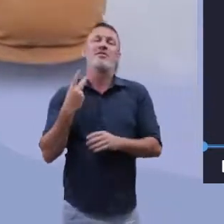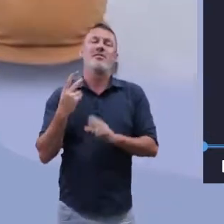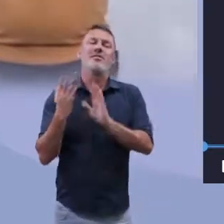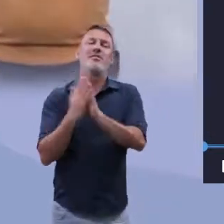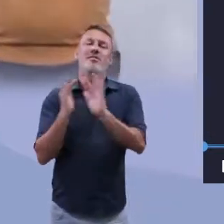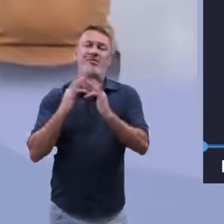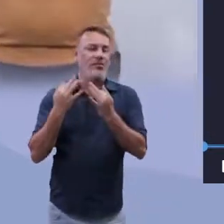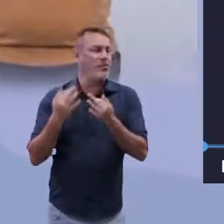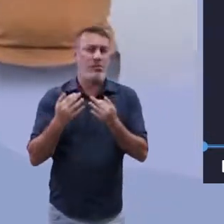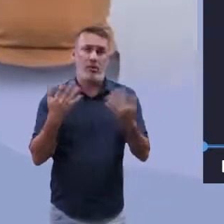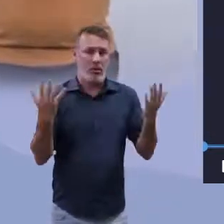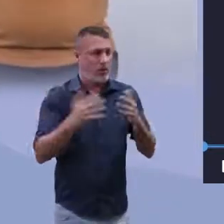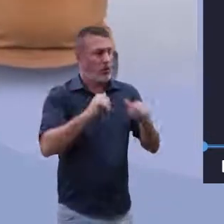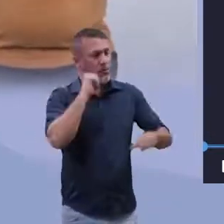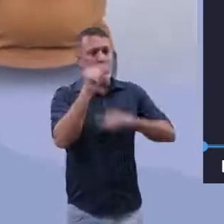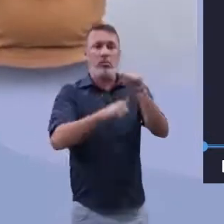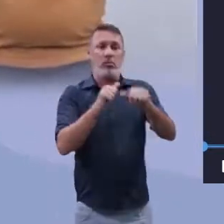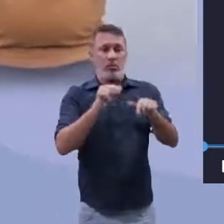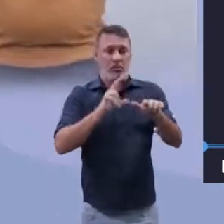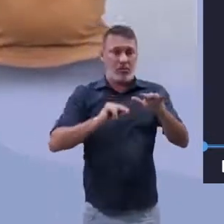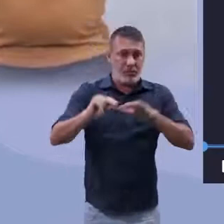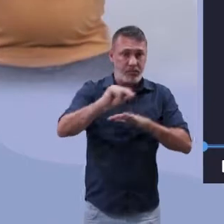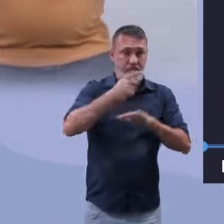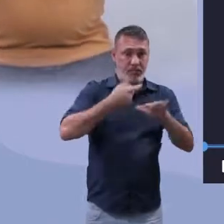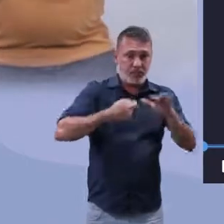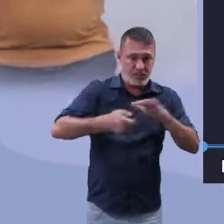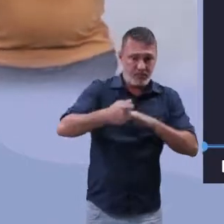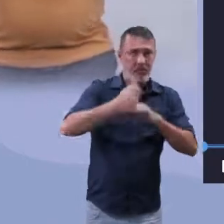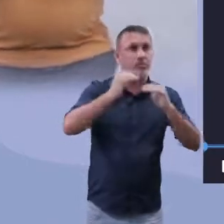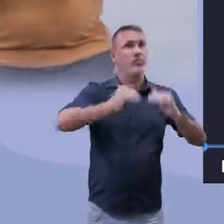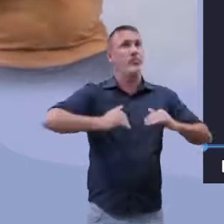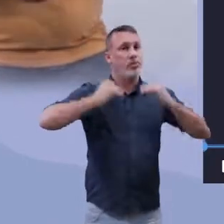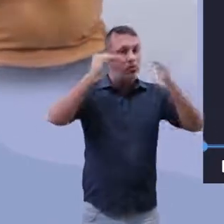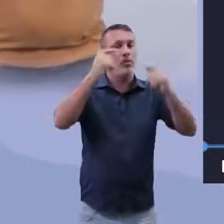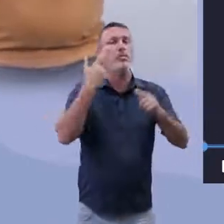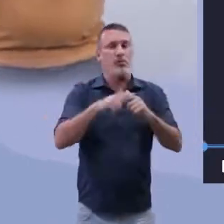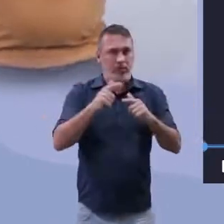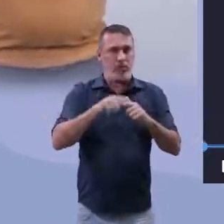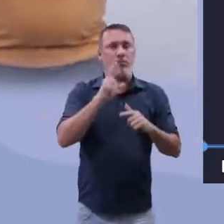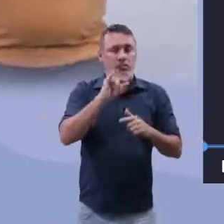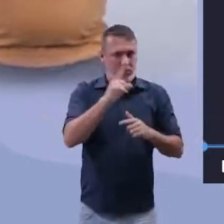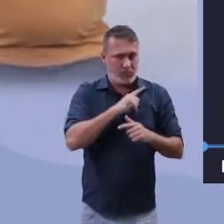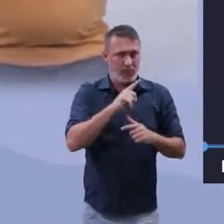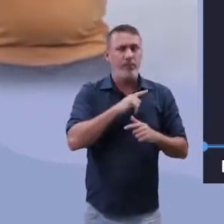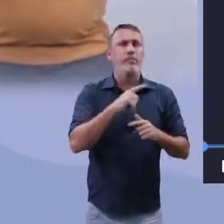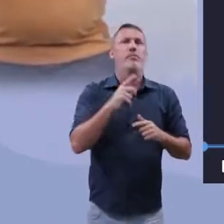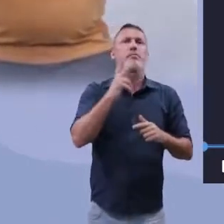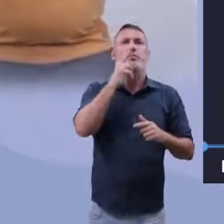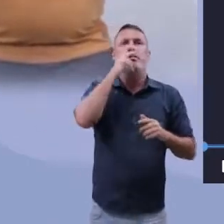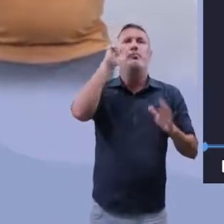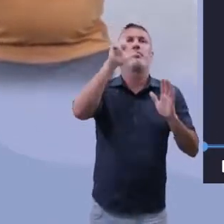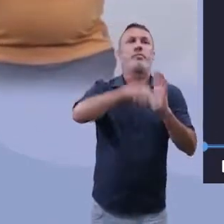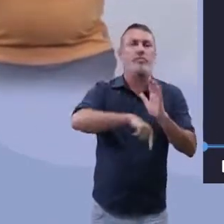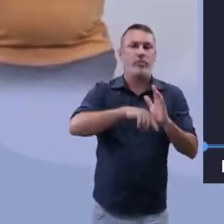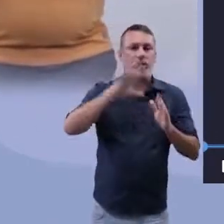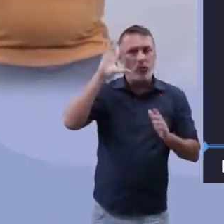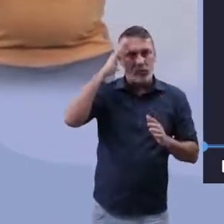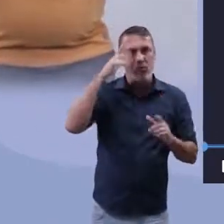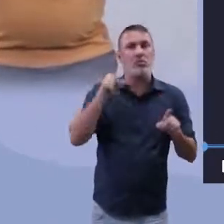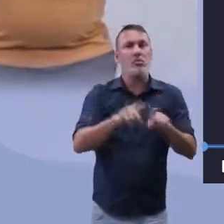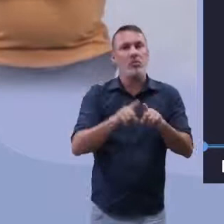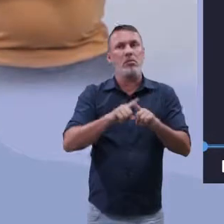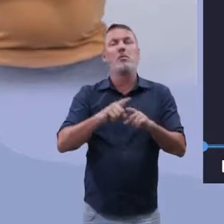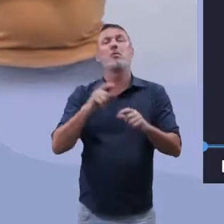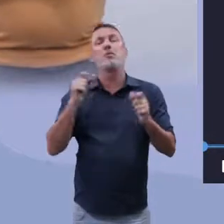descobriu. Infelizmente, essa mentira, essa fake news, esse problema pode ser tardio em